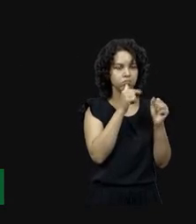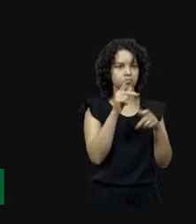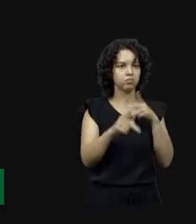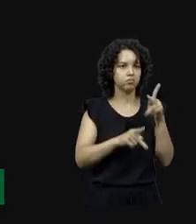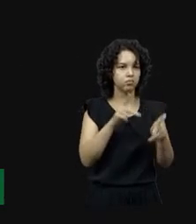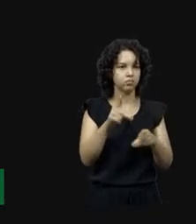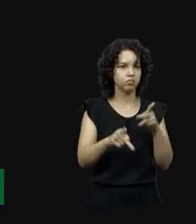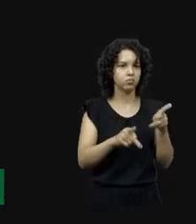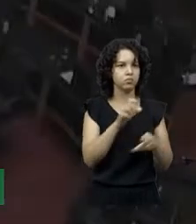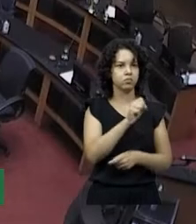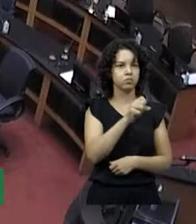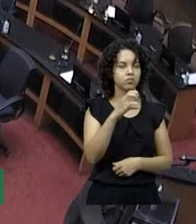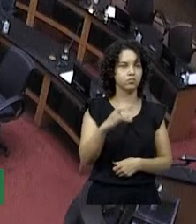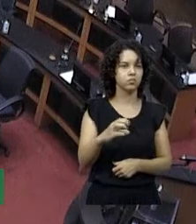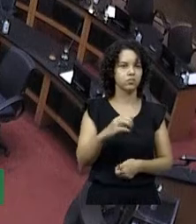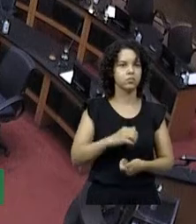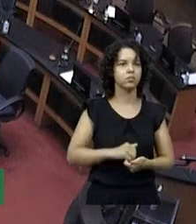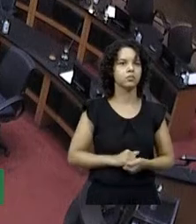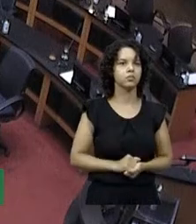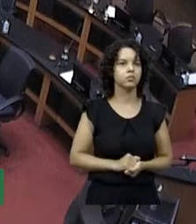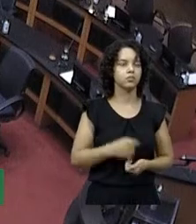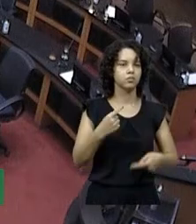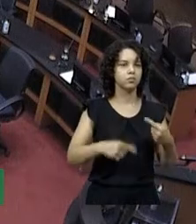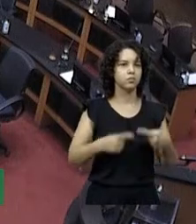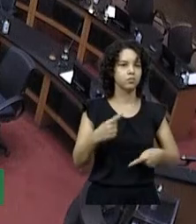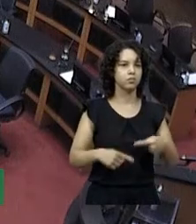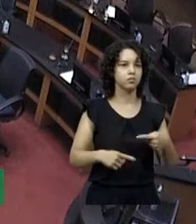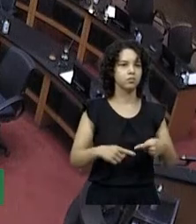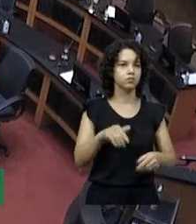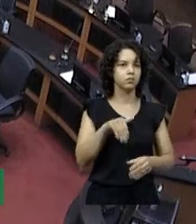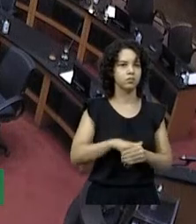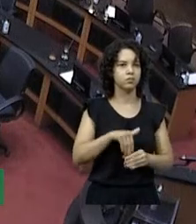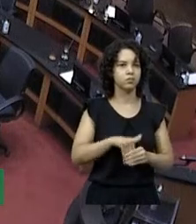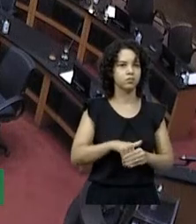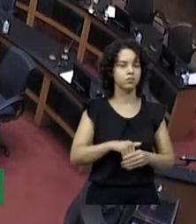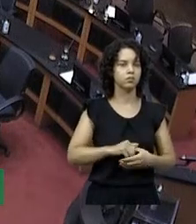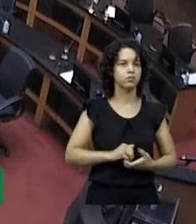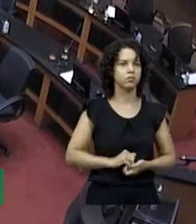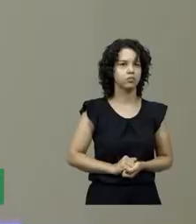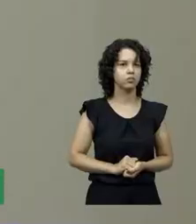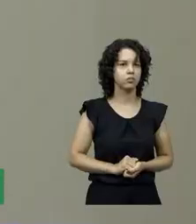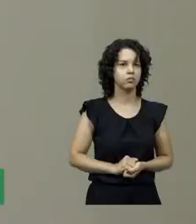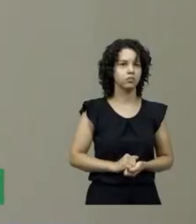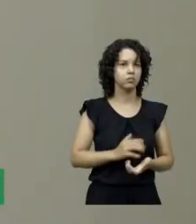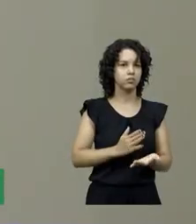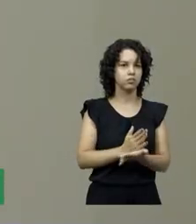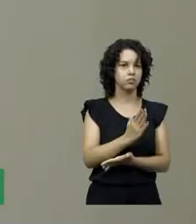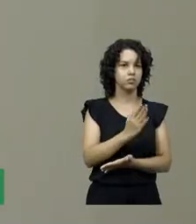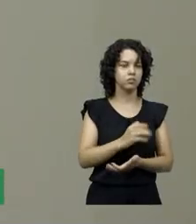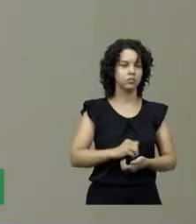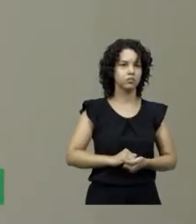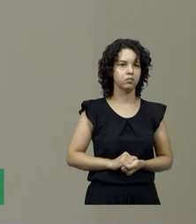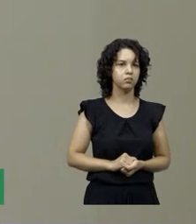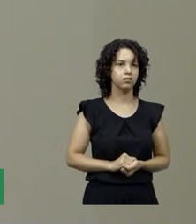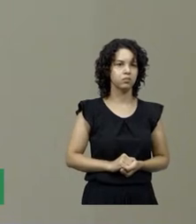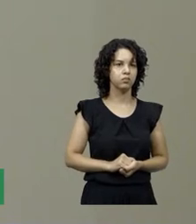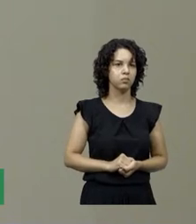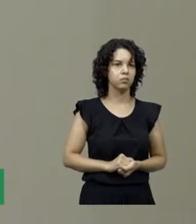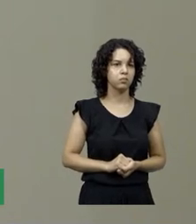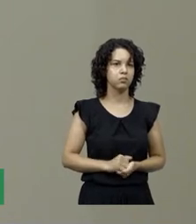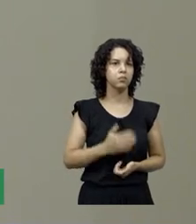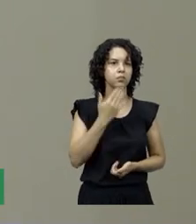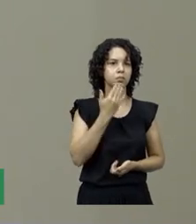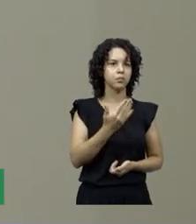população catarinense. Em discussão, não havendo quem queira discutir, em votação, está aprovado.